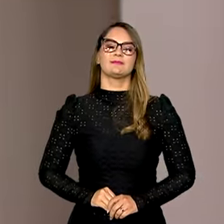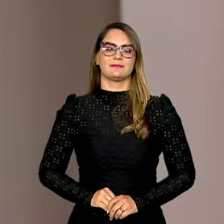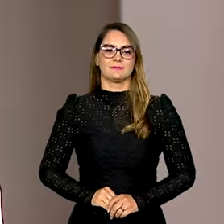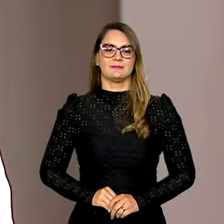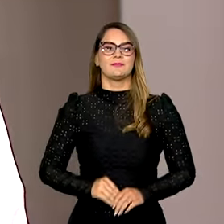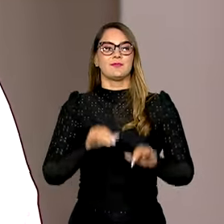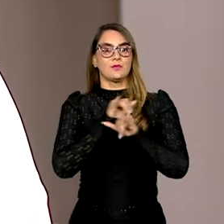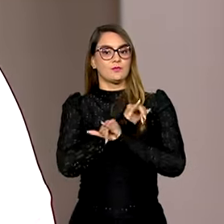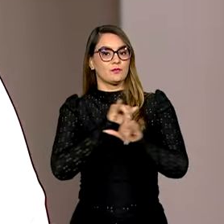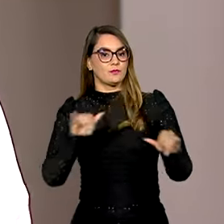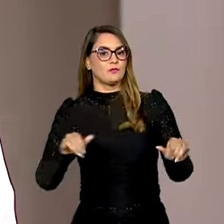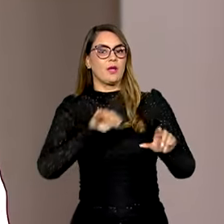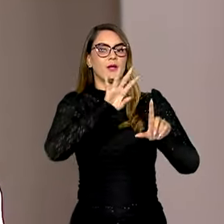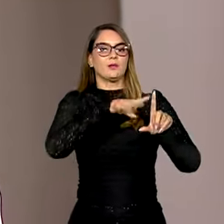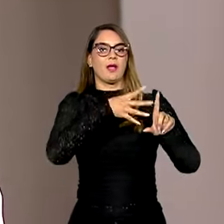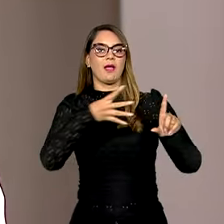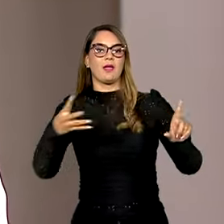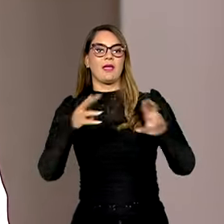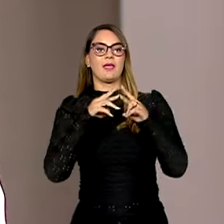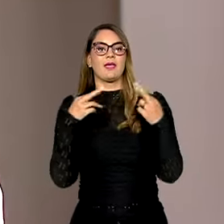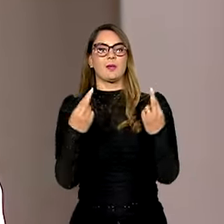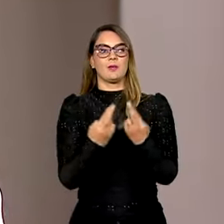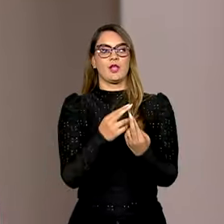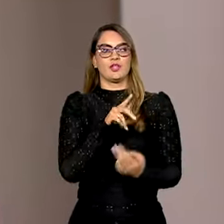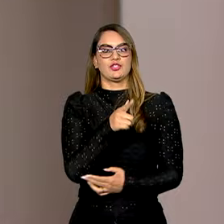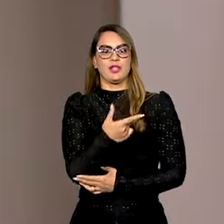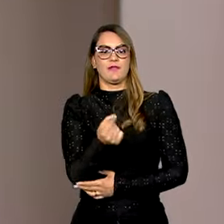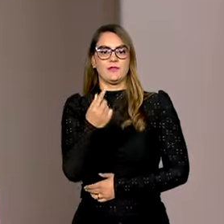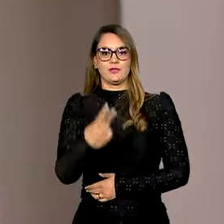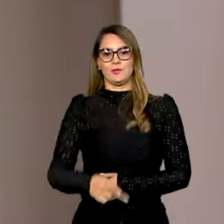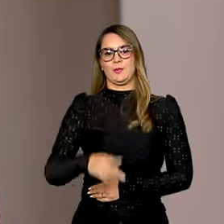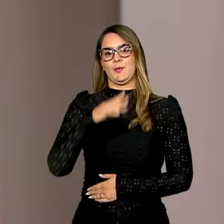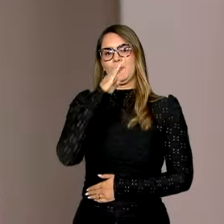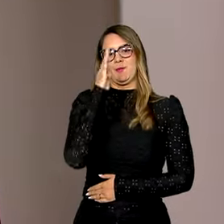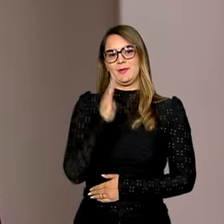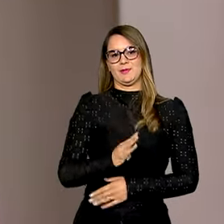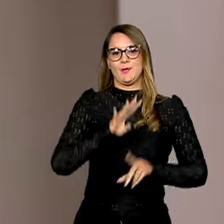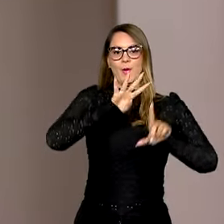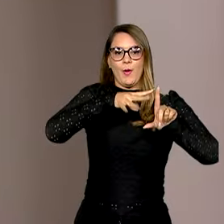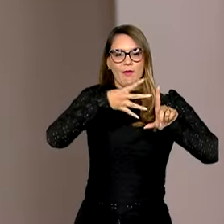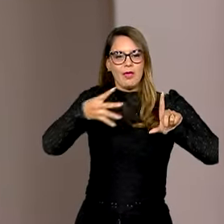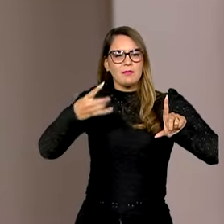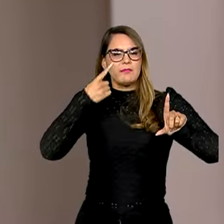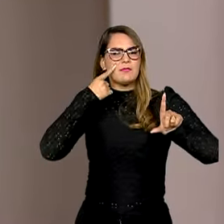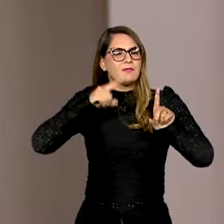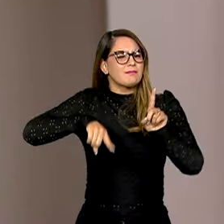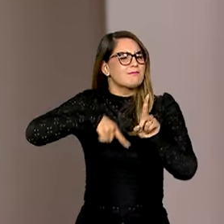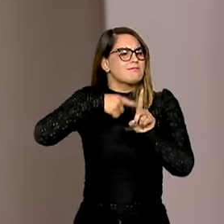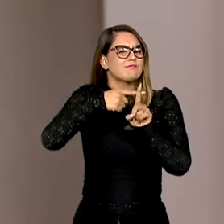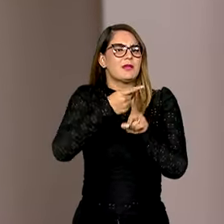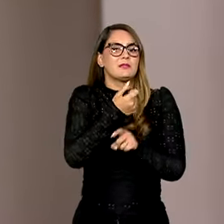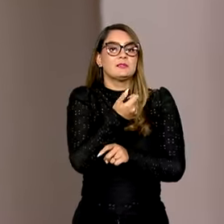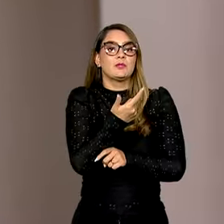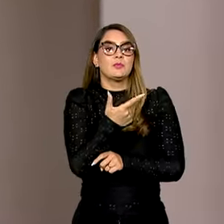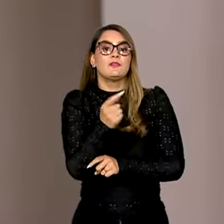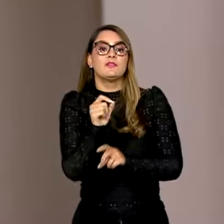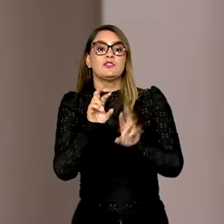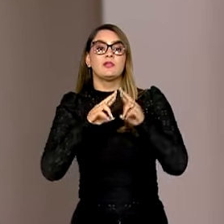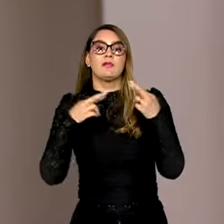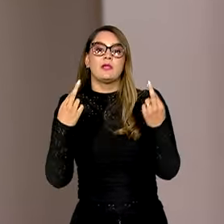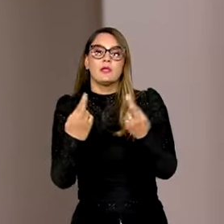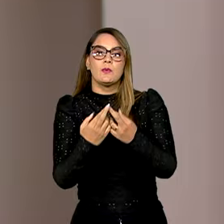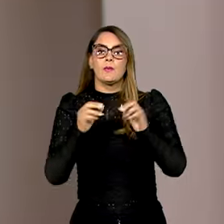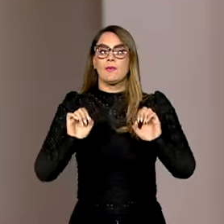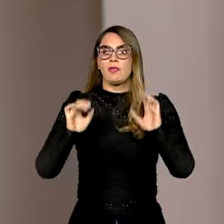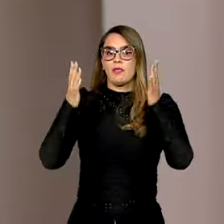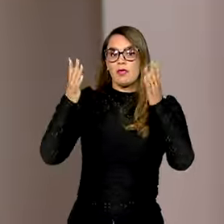e foi divulgado o calendário de reunião do G20 aqui no Brasil. O cronograma prevê mais de 120 reuniões e